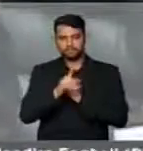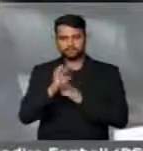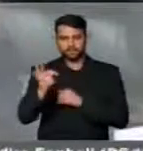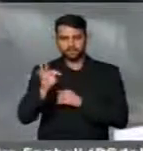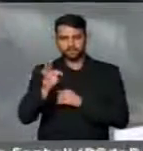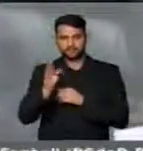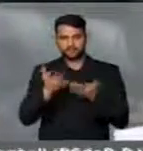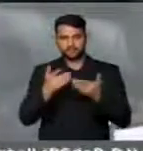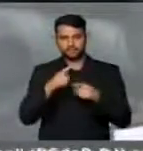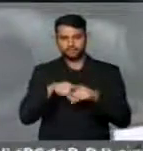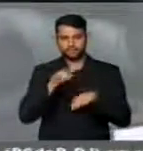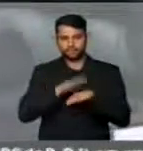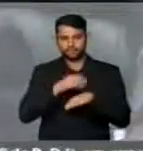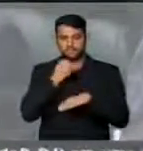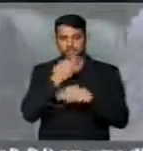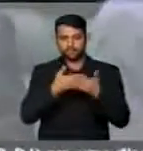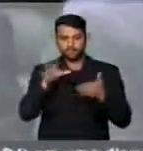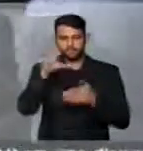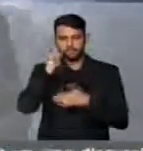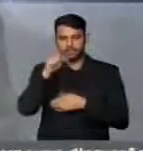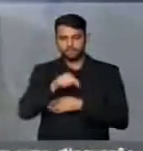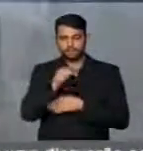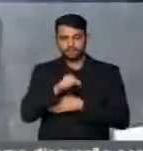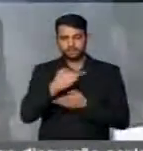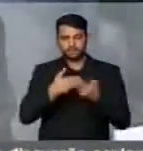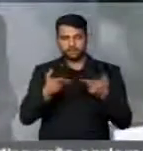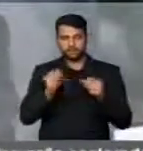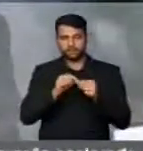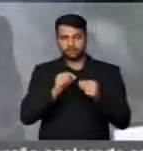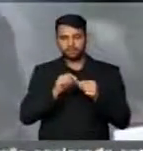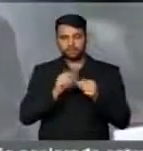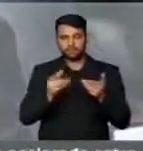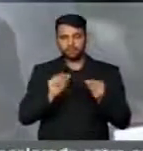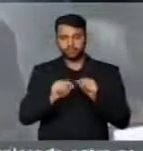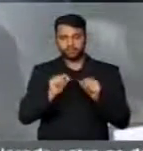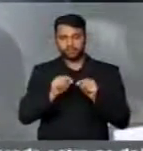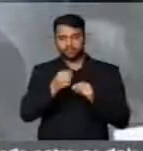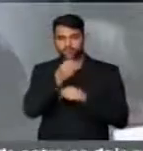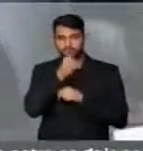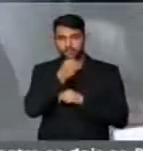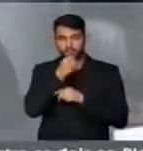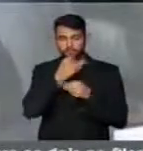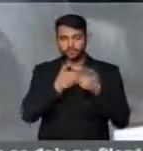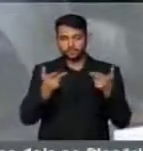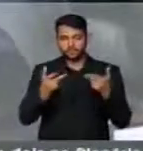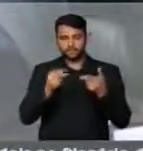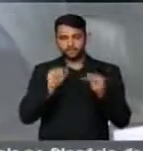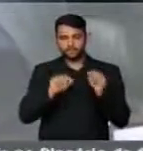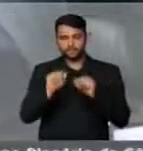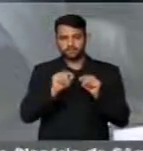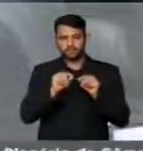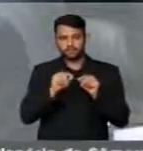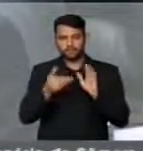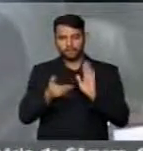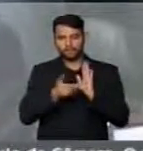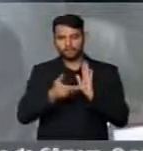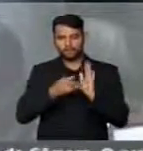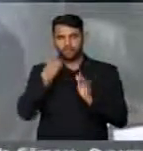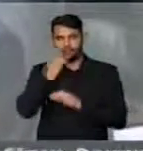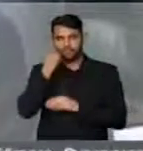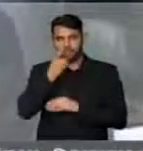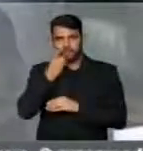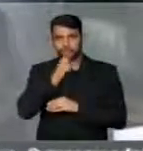dos Trabalhadores. Isso é muito bom ouvir isso aqui nos microfones da Câmara dos